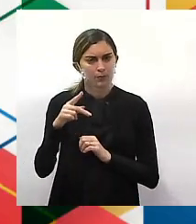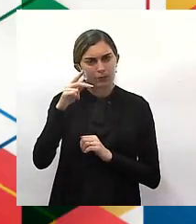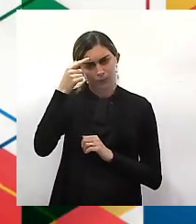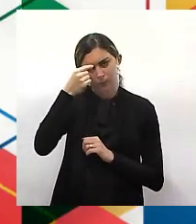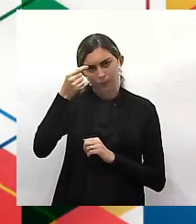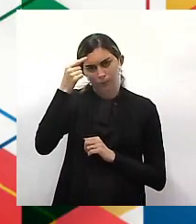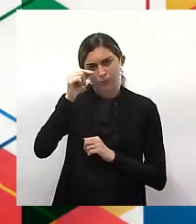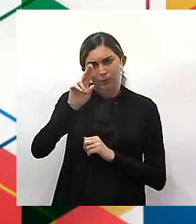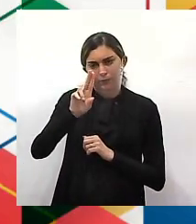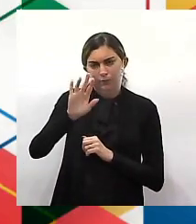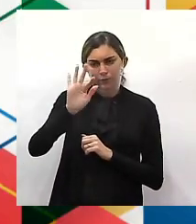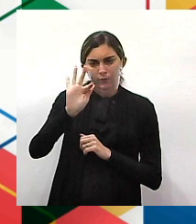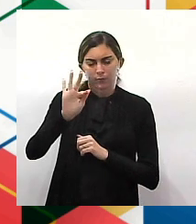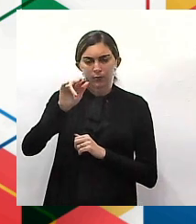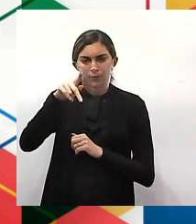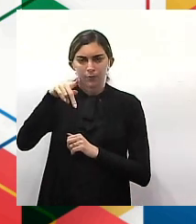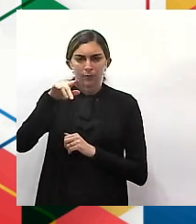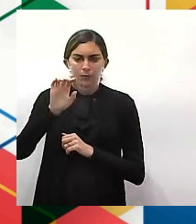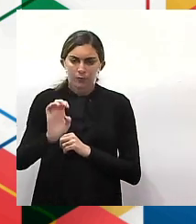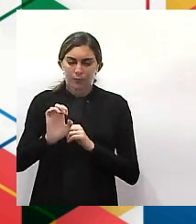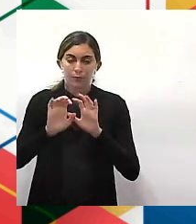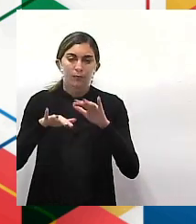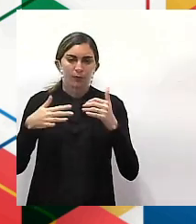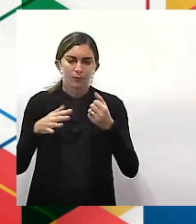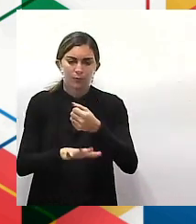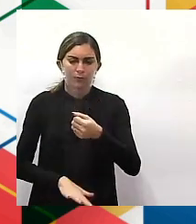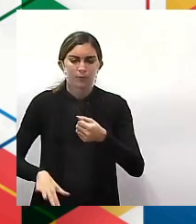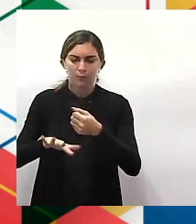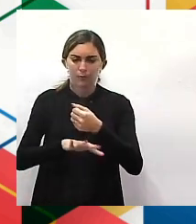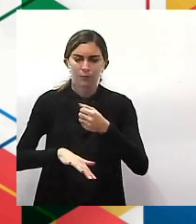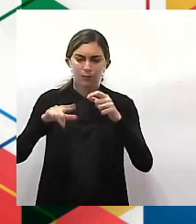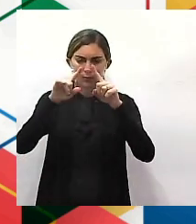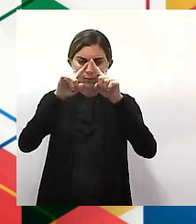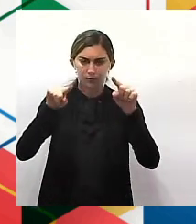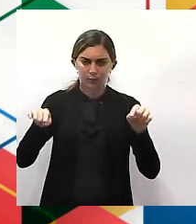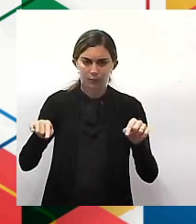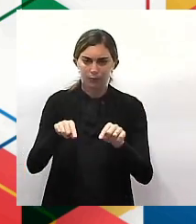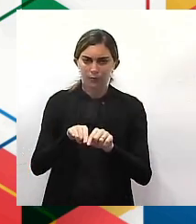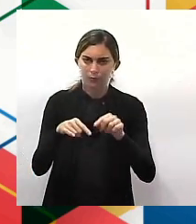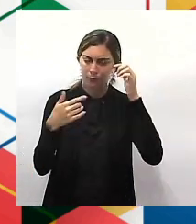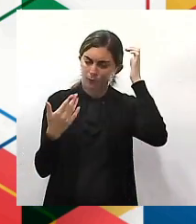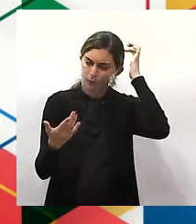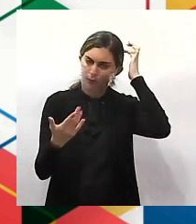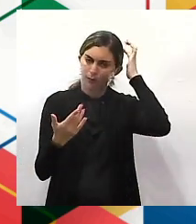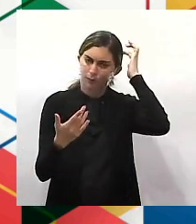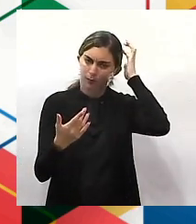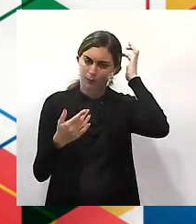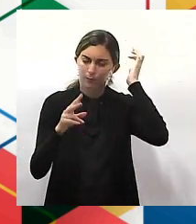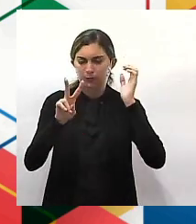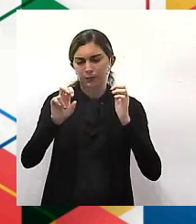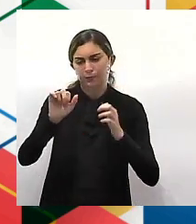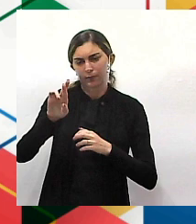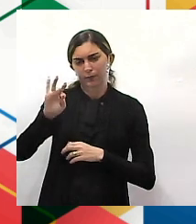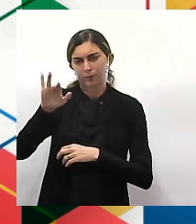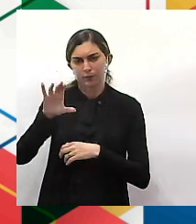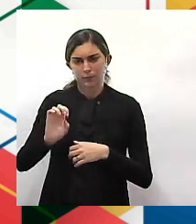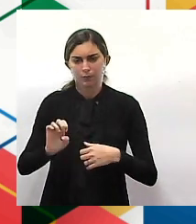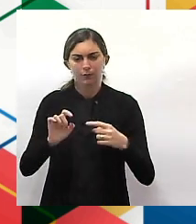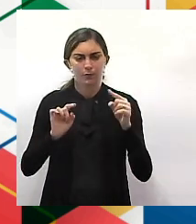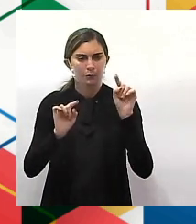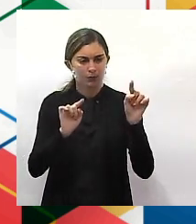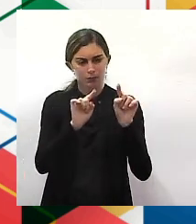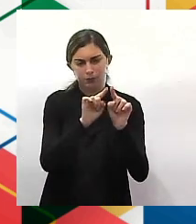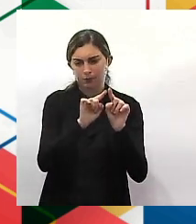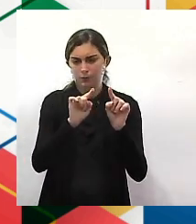UFPE, que diz assim: qual é a área do triângulo cujos vértices, ou melhor, com vértices nos